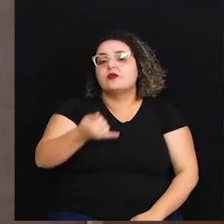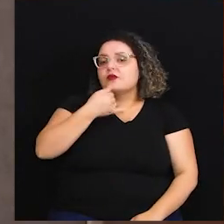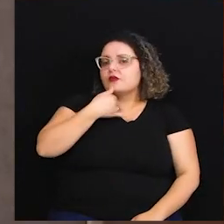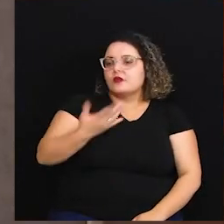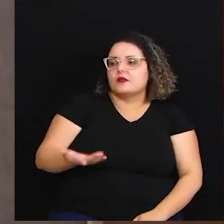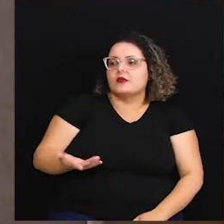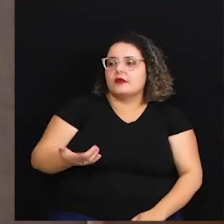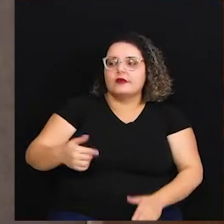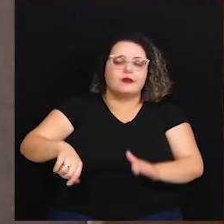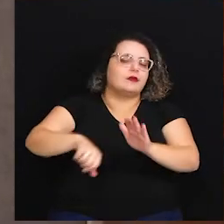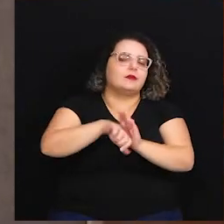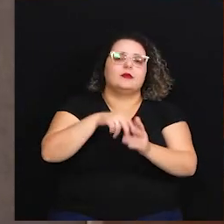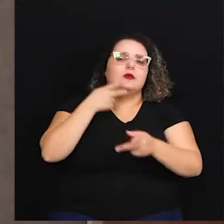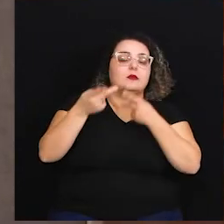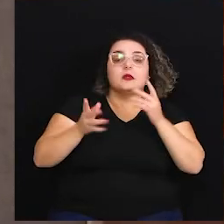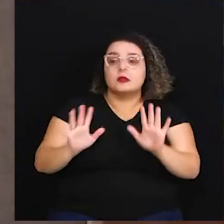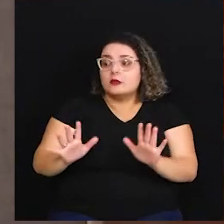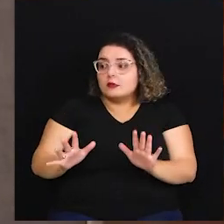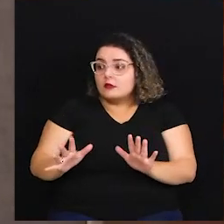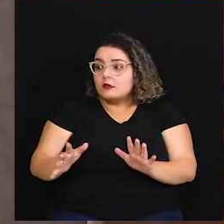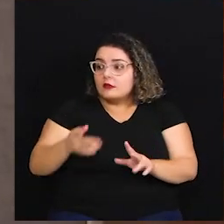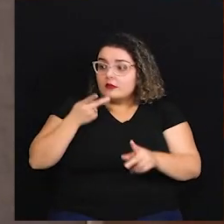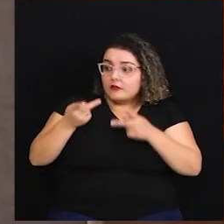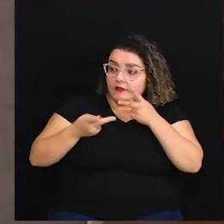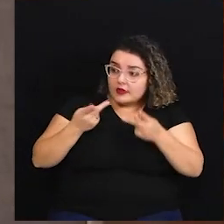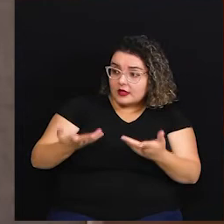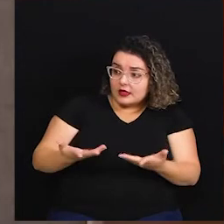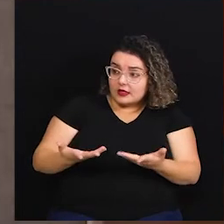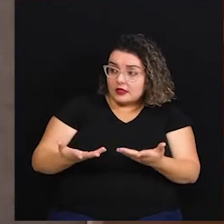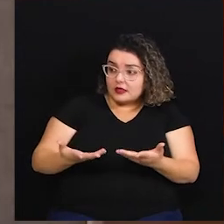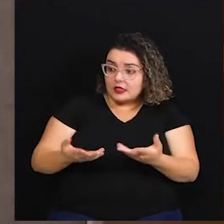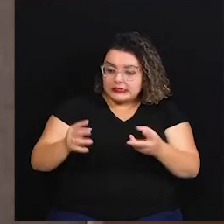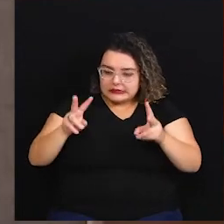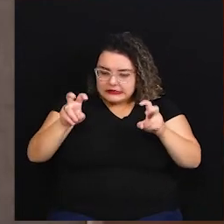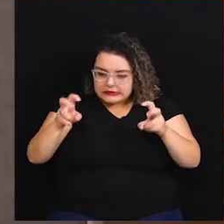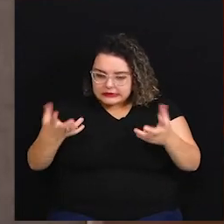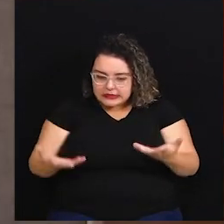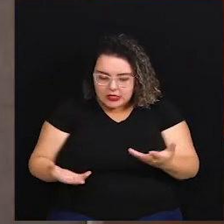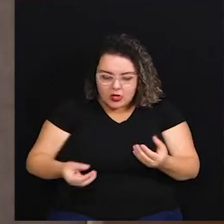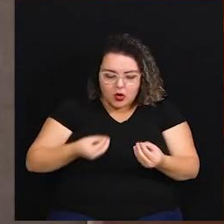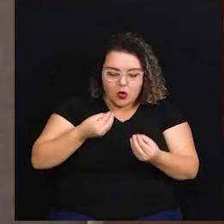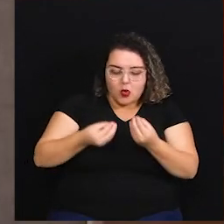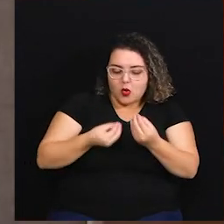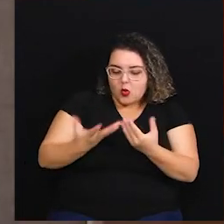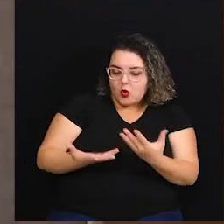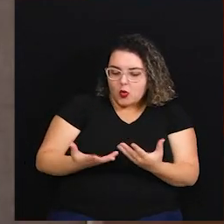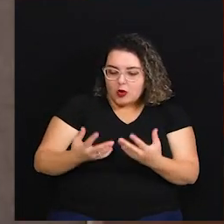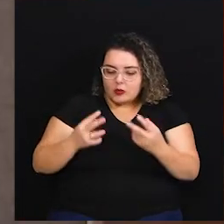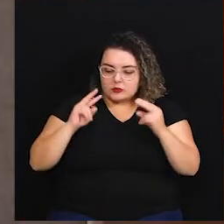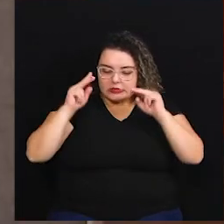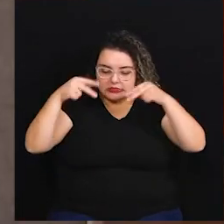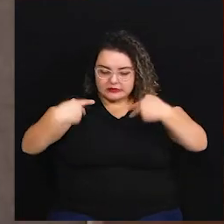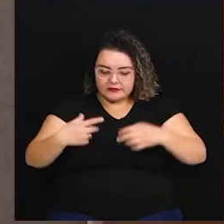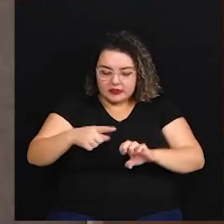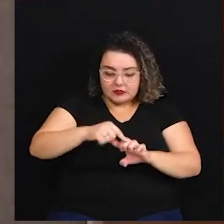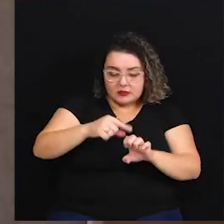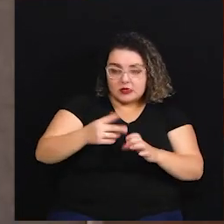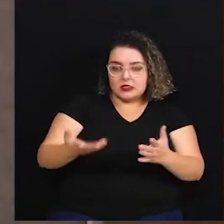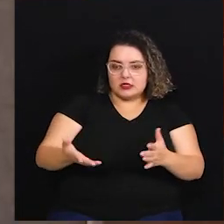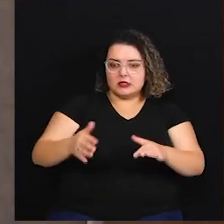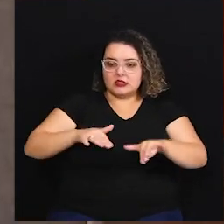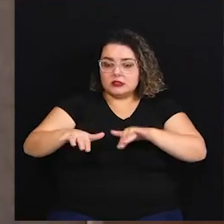parte, infelizmente, criminal para falar. Não, eu queria que você falasse um pouquinho sobre essa questão de como você se